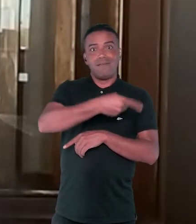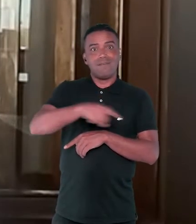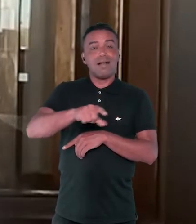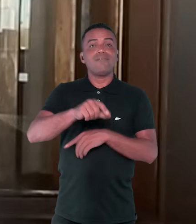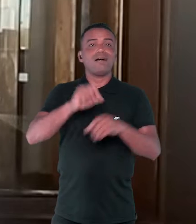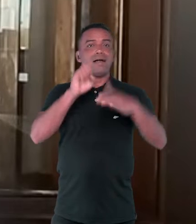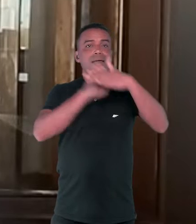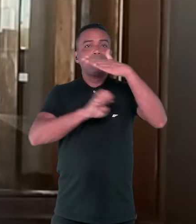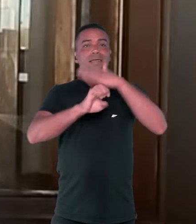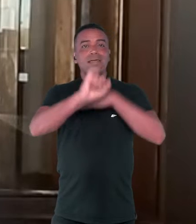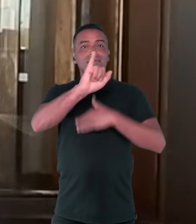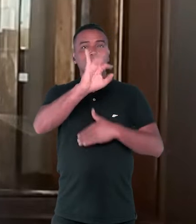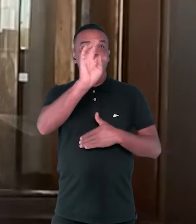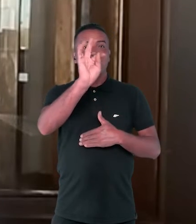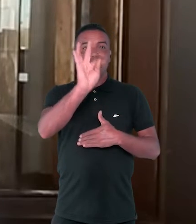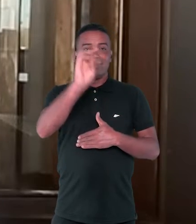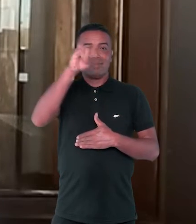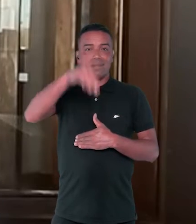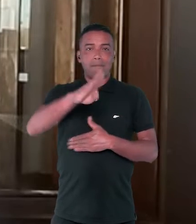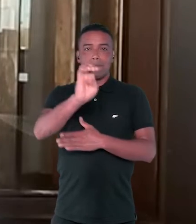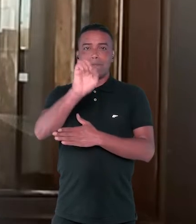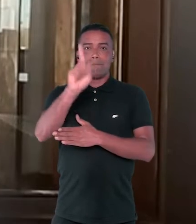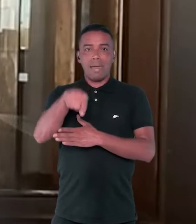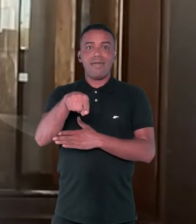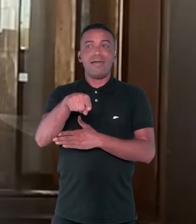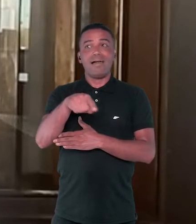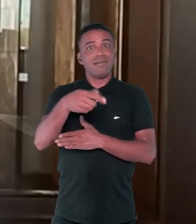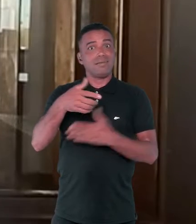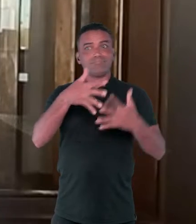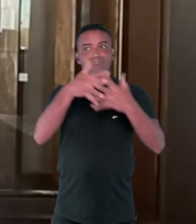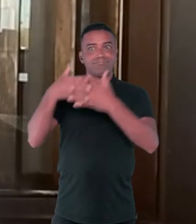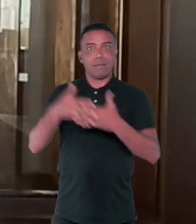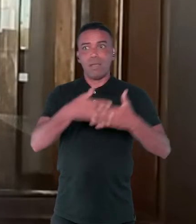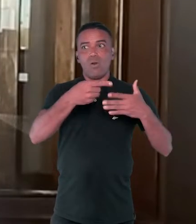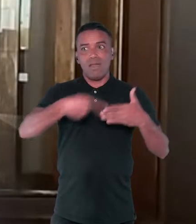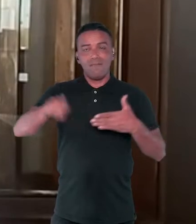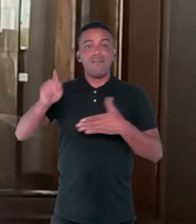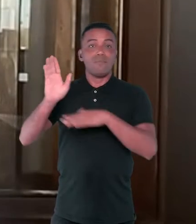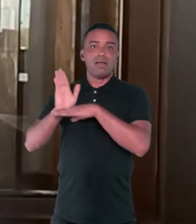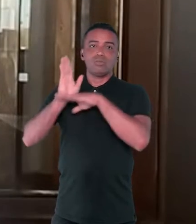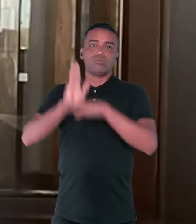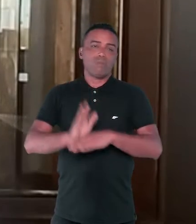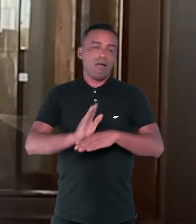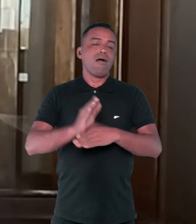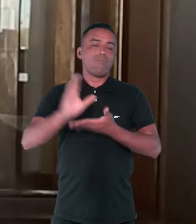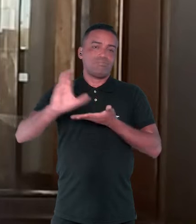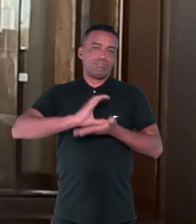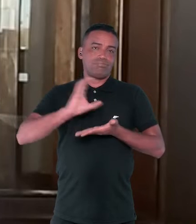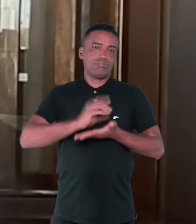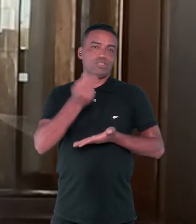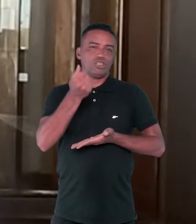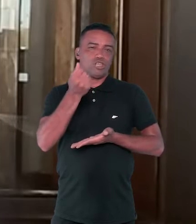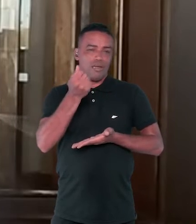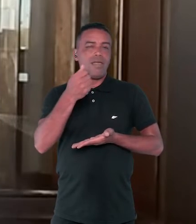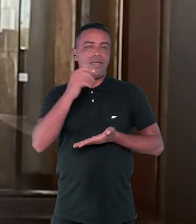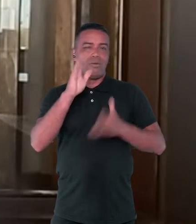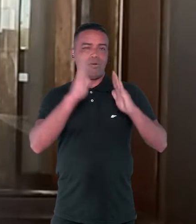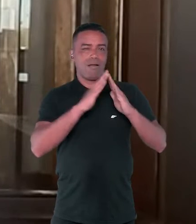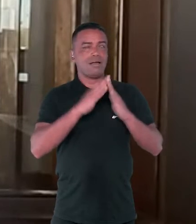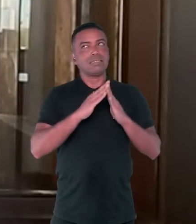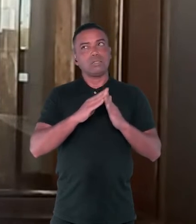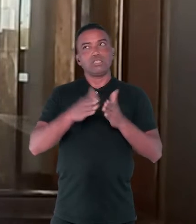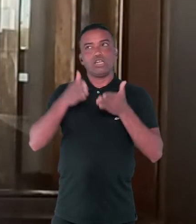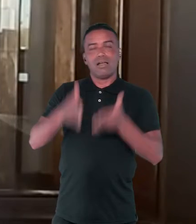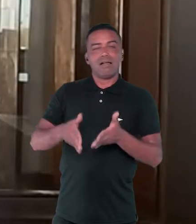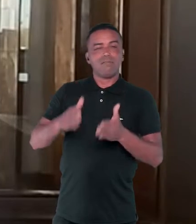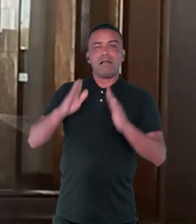e depois ele sempre fazia mais alguns carretos para inteirar o leite das crianças, e chegava em casa tarde, tipo assim, 8 horas